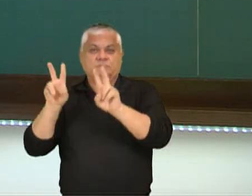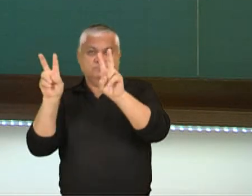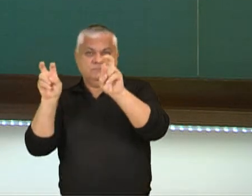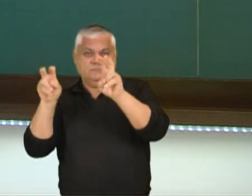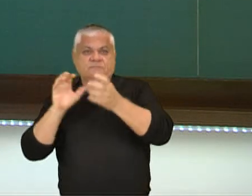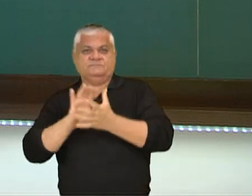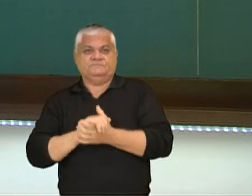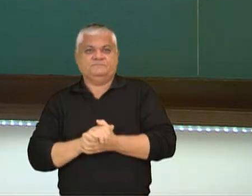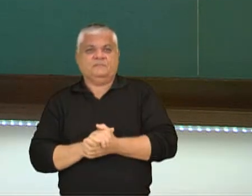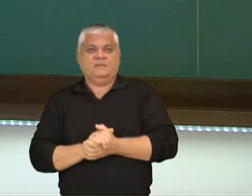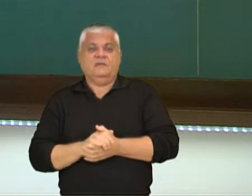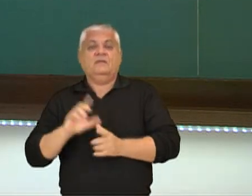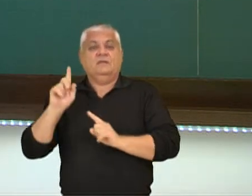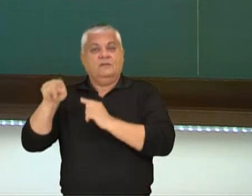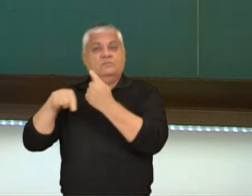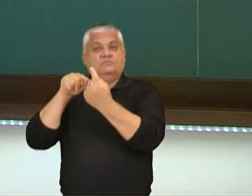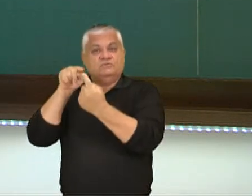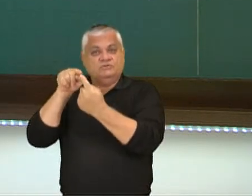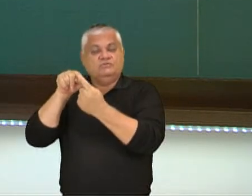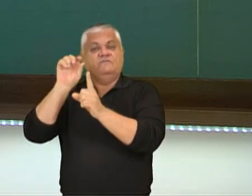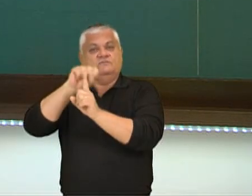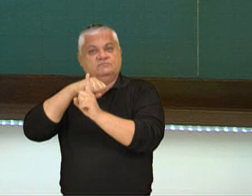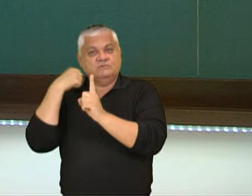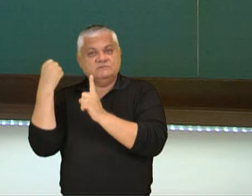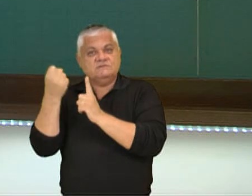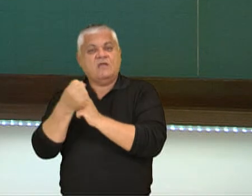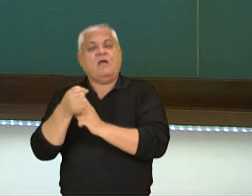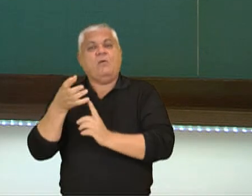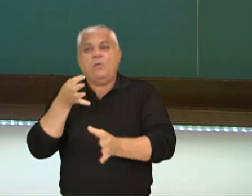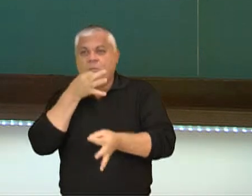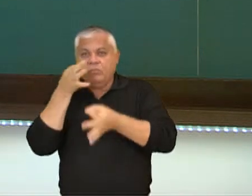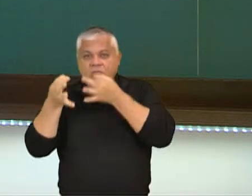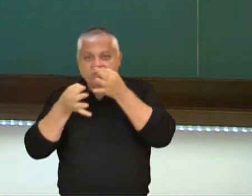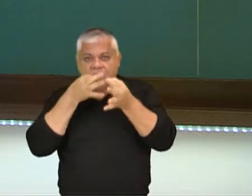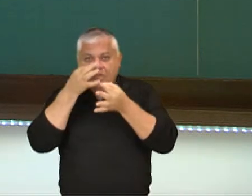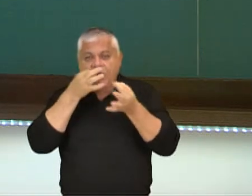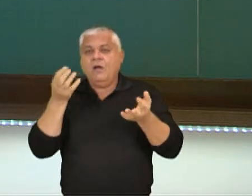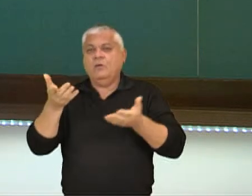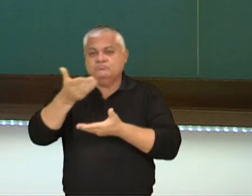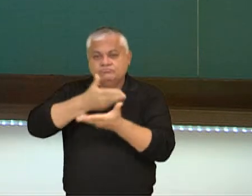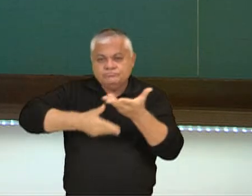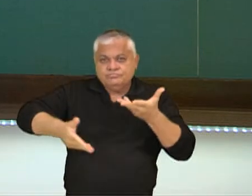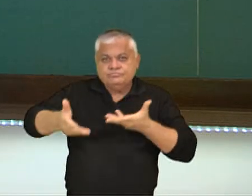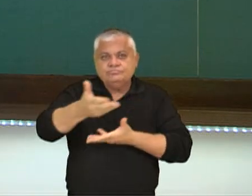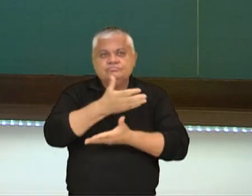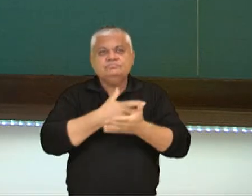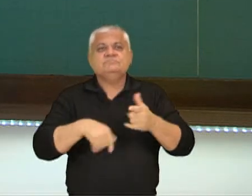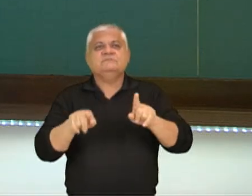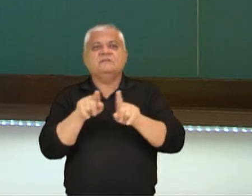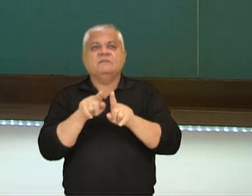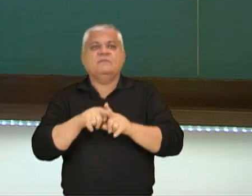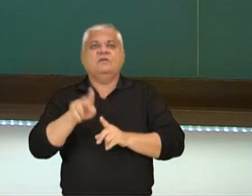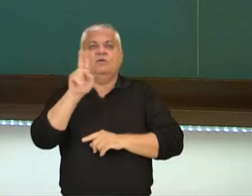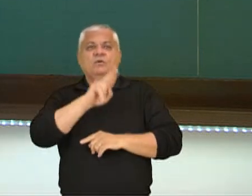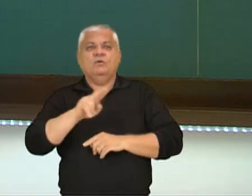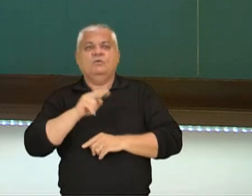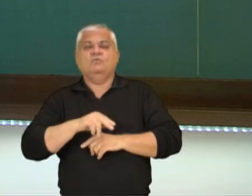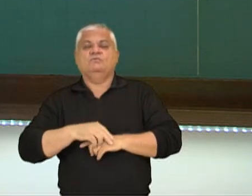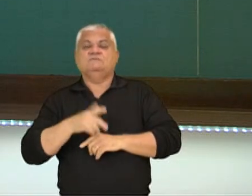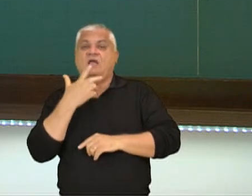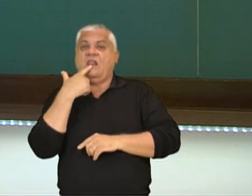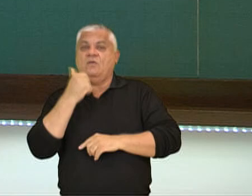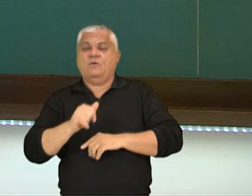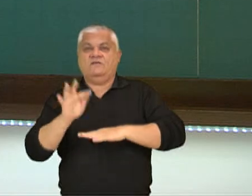reportagem. Temos a função social, que é de formar opinião da reportagem, e utilizar uma linguagem formal e